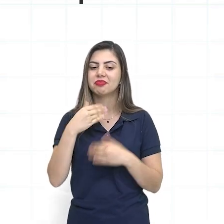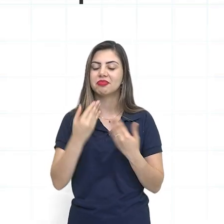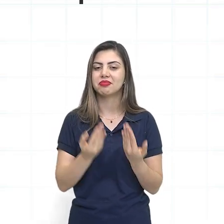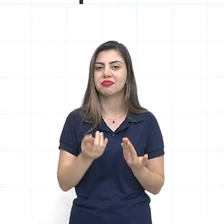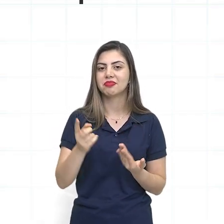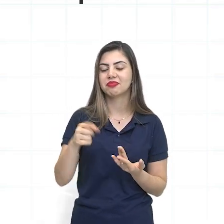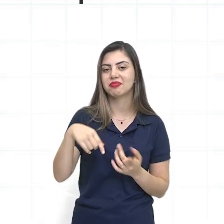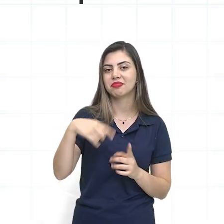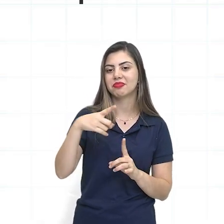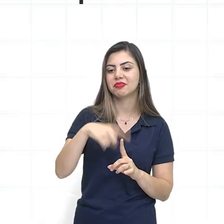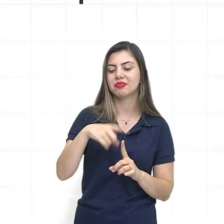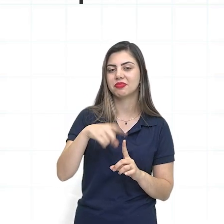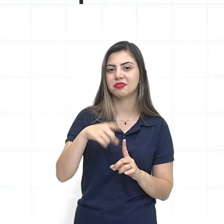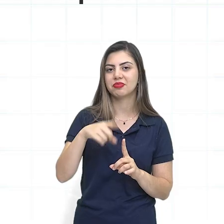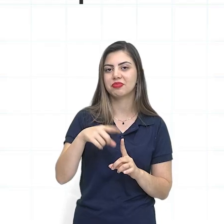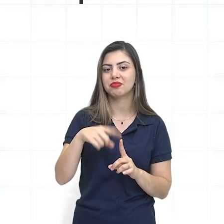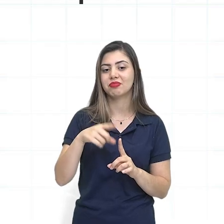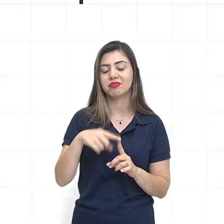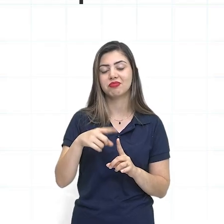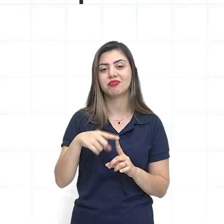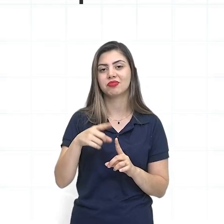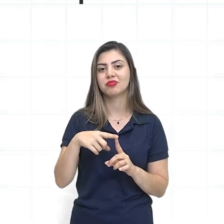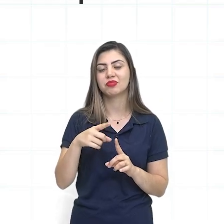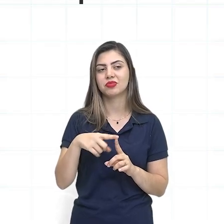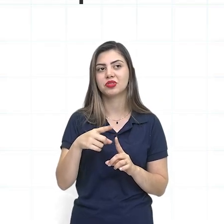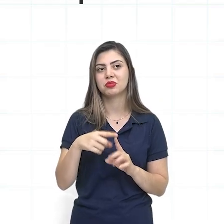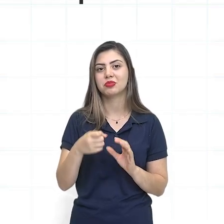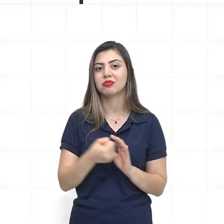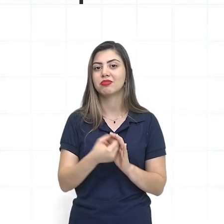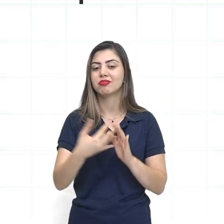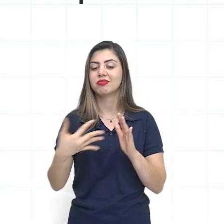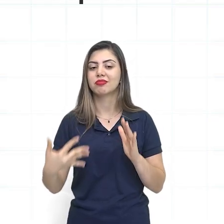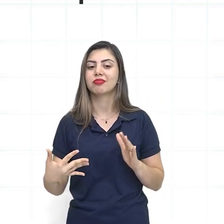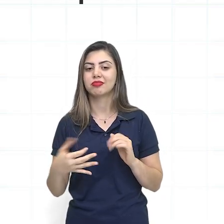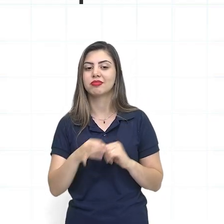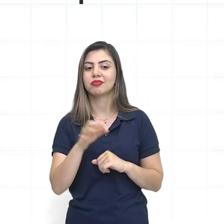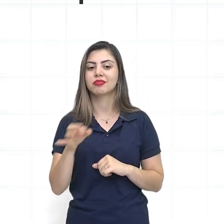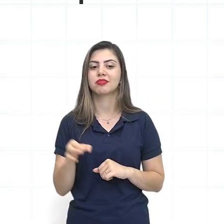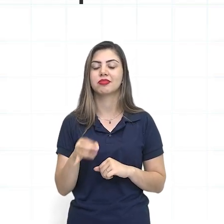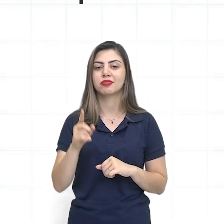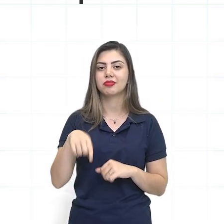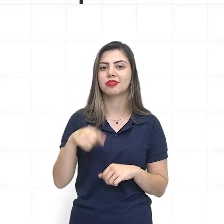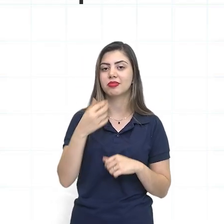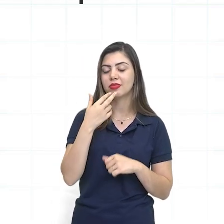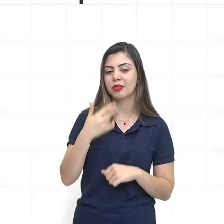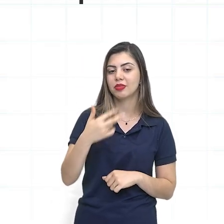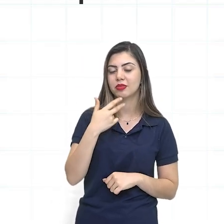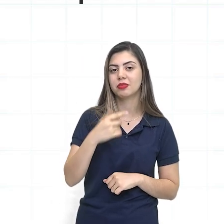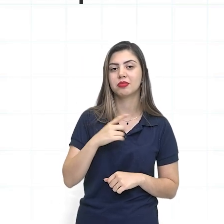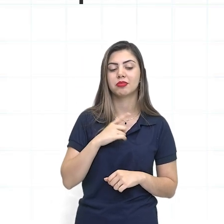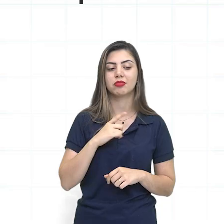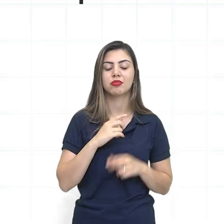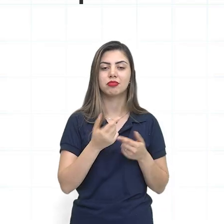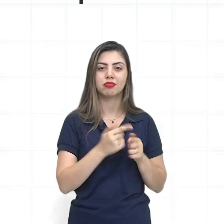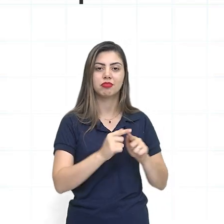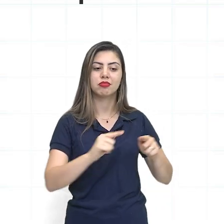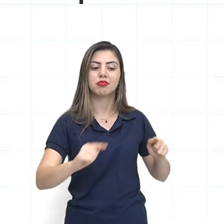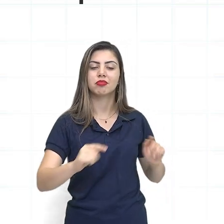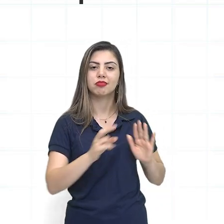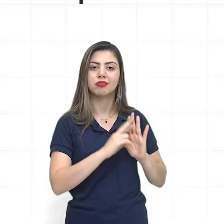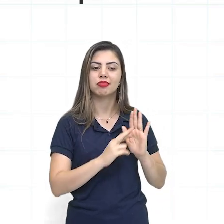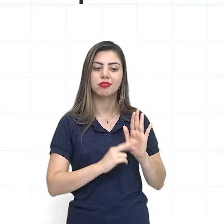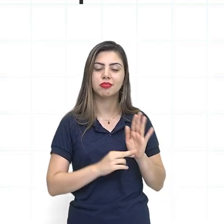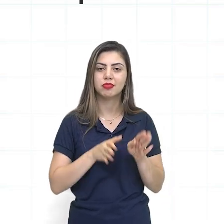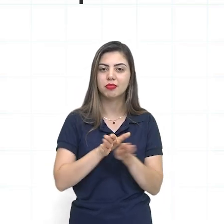uma modalidade, né, da língua, a gramática normativa. Então, ela vai orientar como